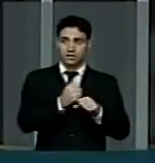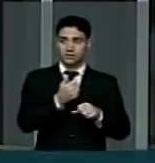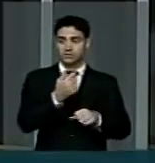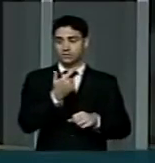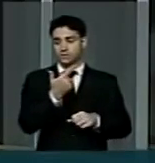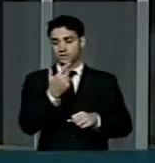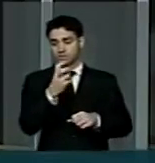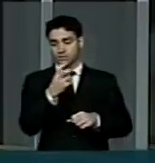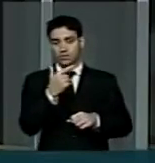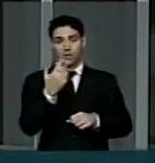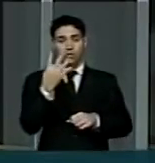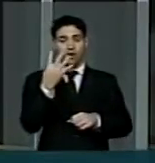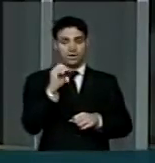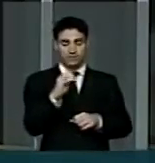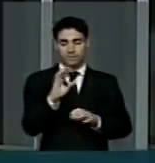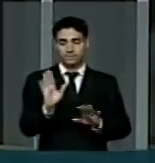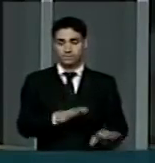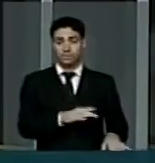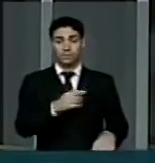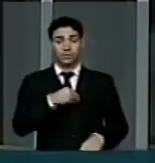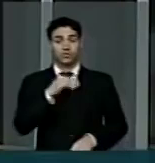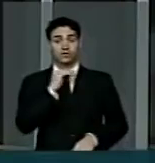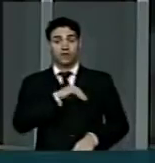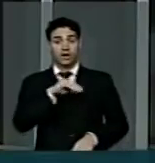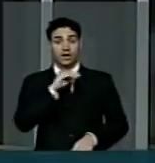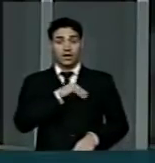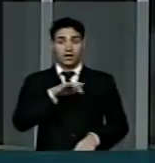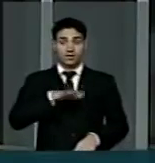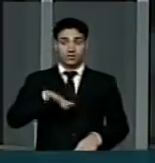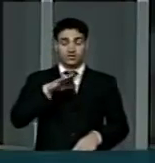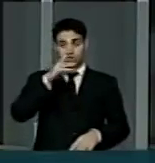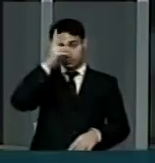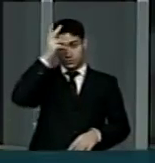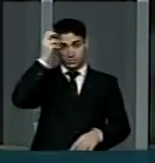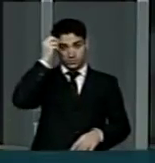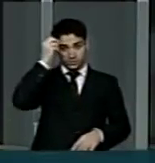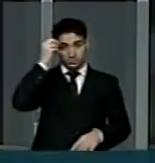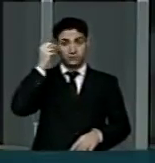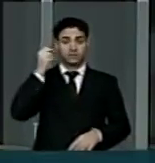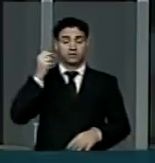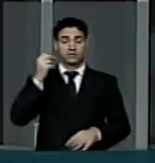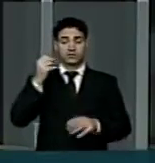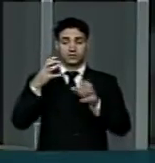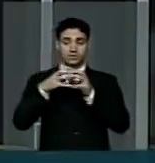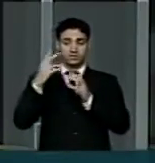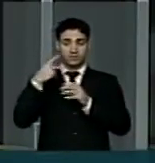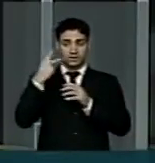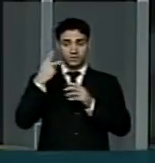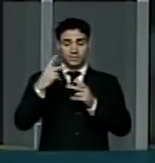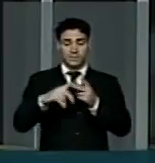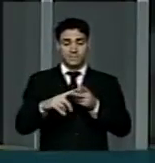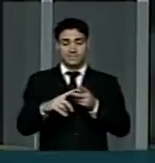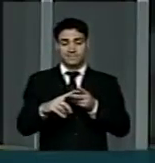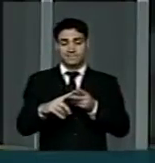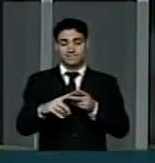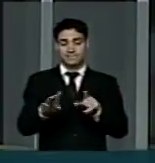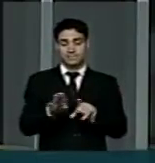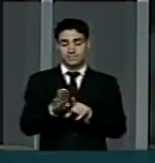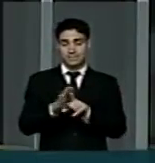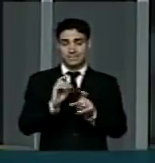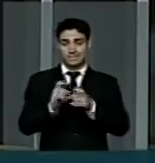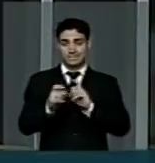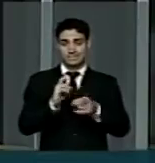40. A folha de pagamento dos municípios entre Câmara de Vereadores e a máquina